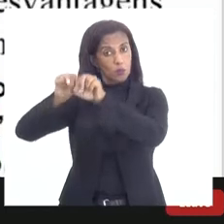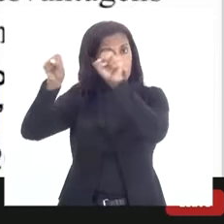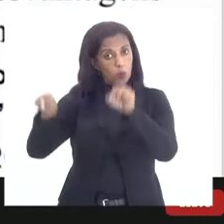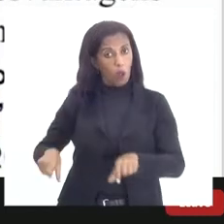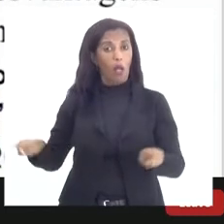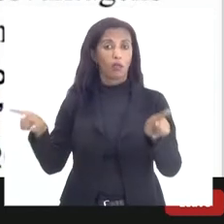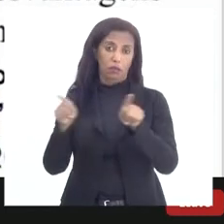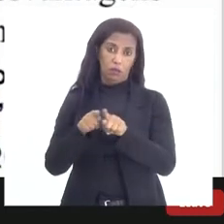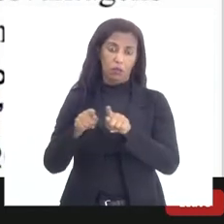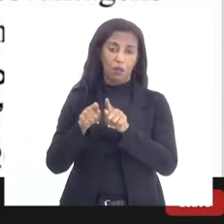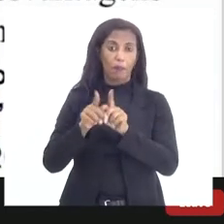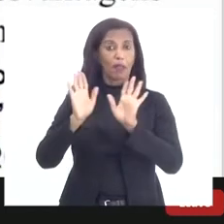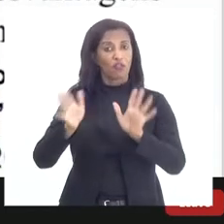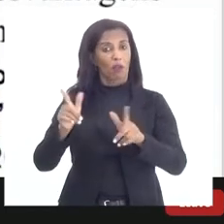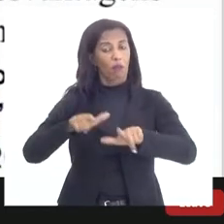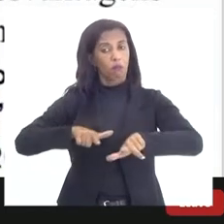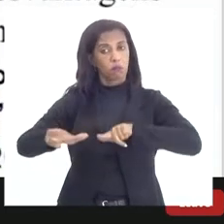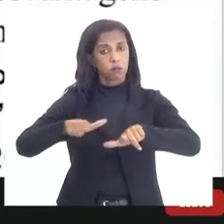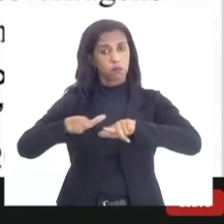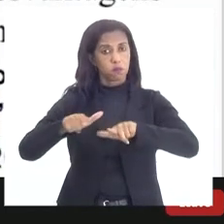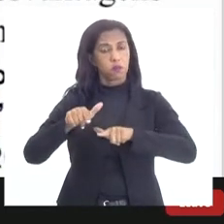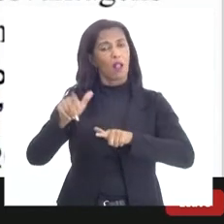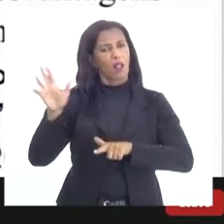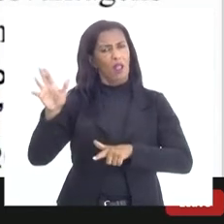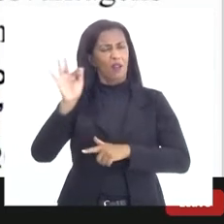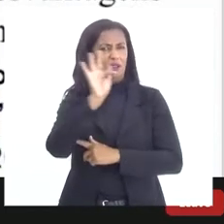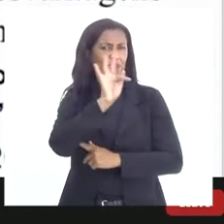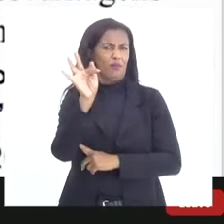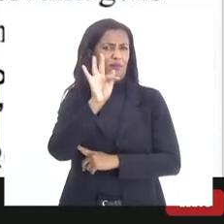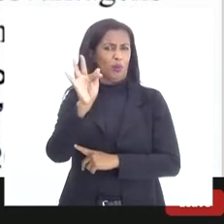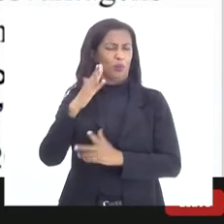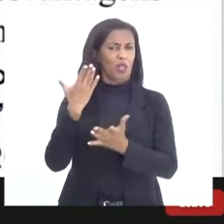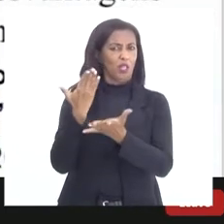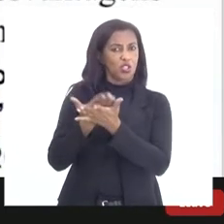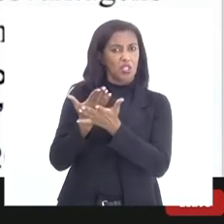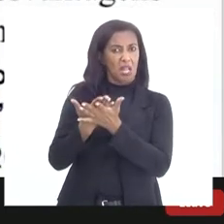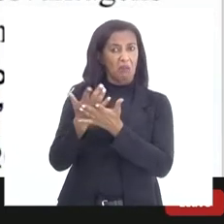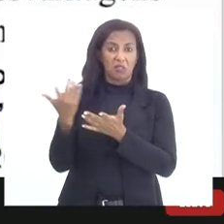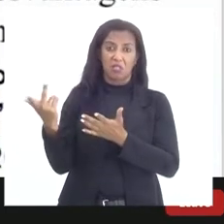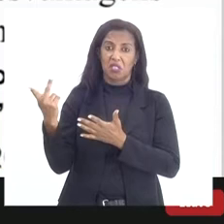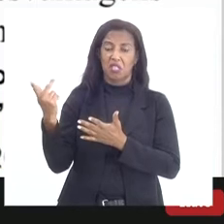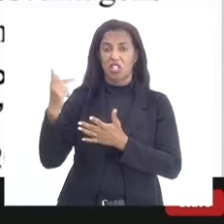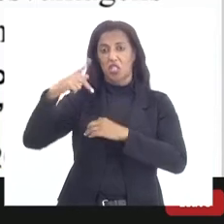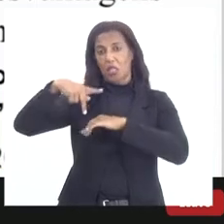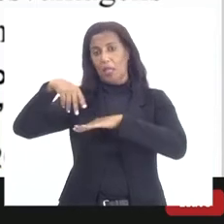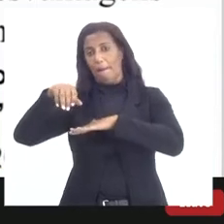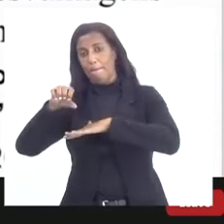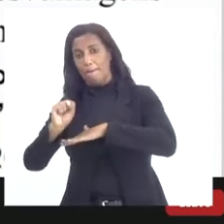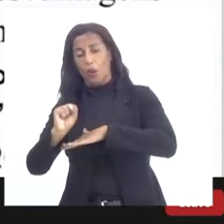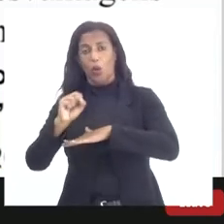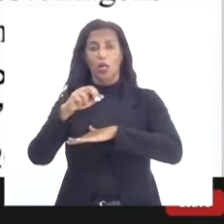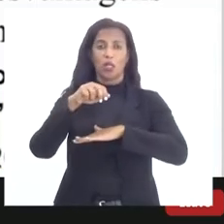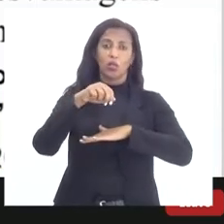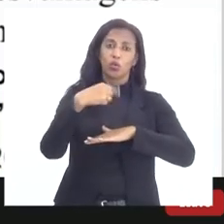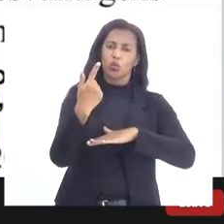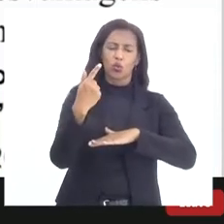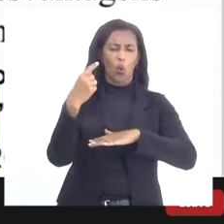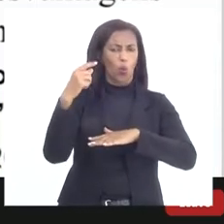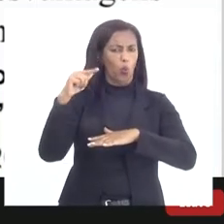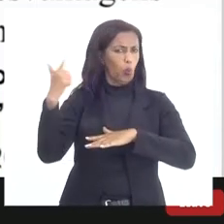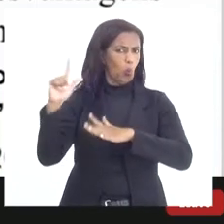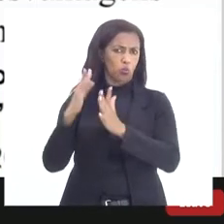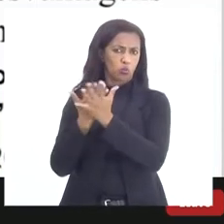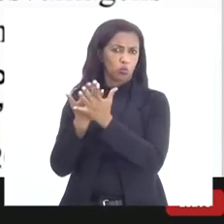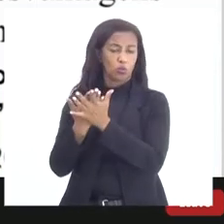um teórico que a gente trabalha na universidade, nas nossas aulas, seja da graduação e da pós, o Silvio Almeida, muito importante, né?